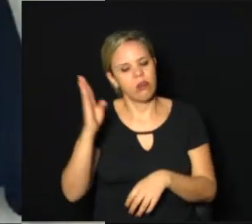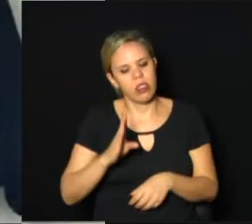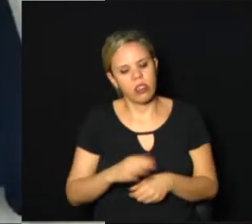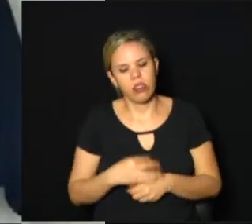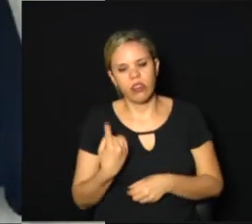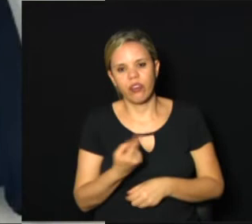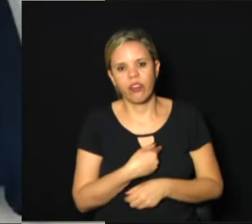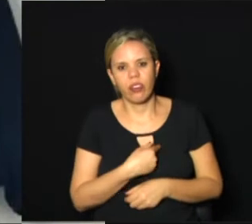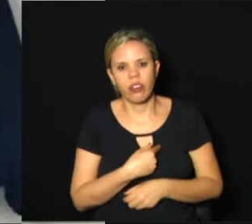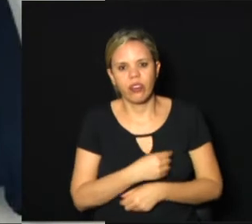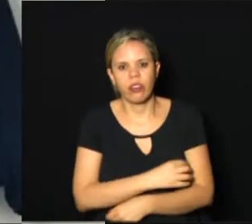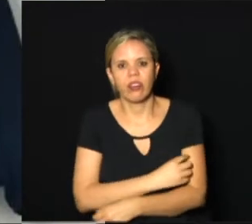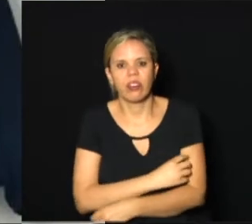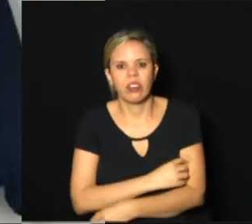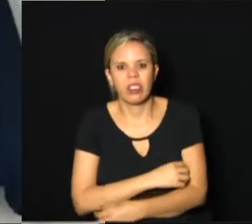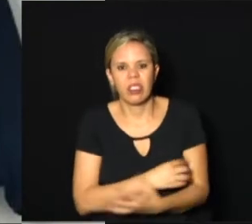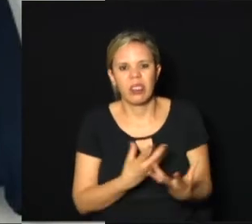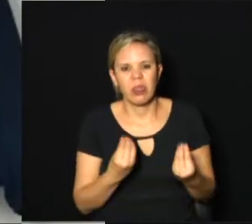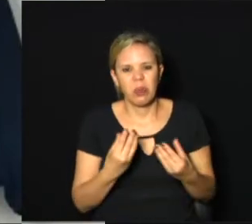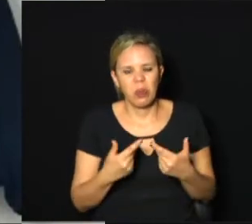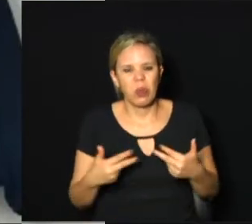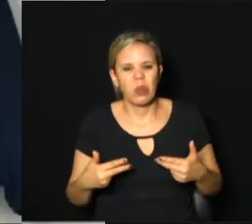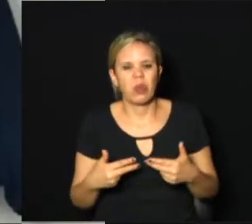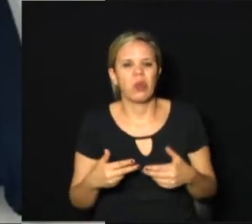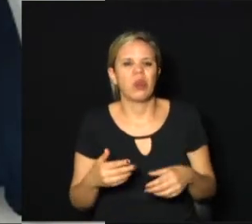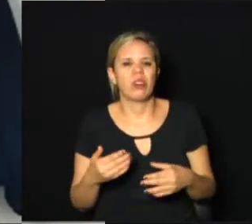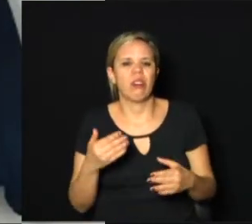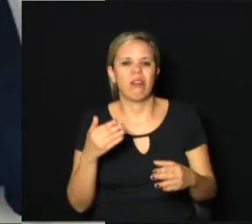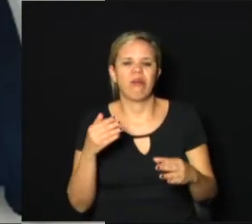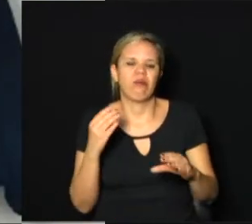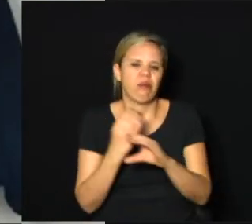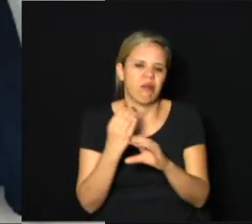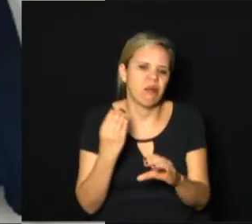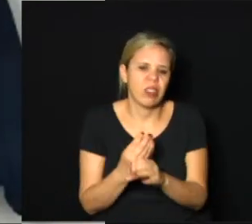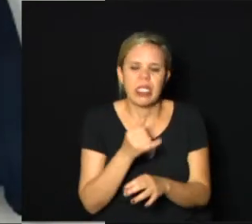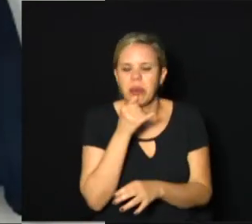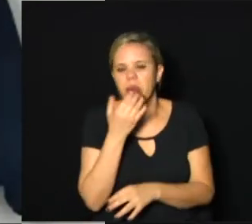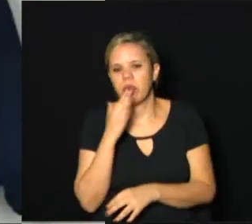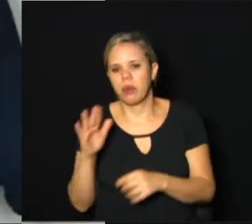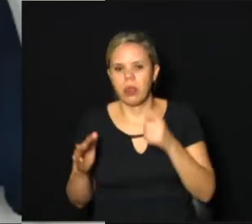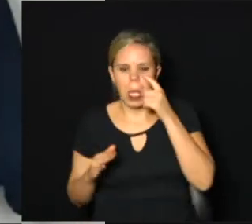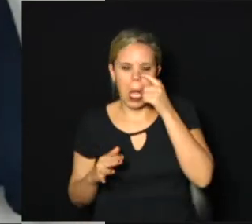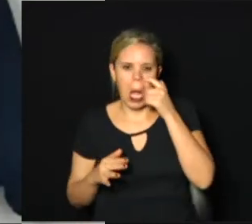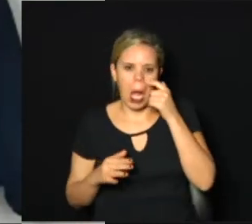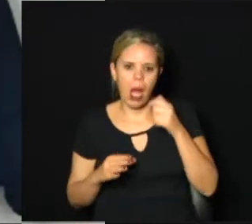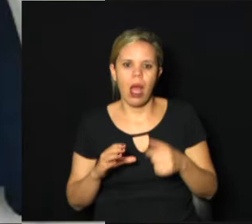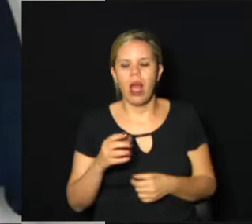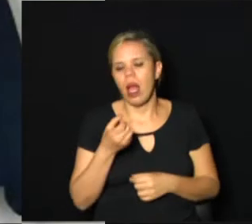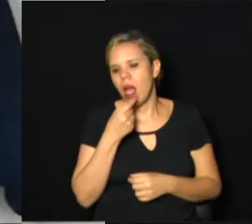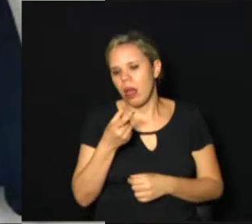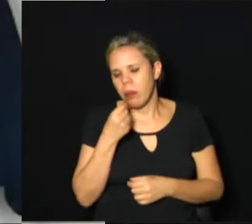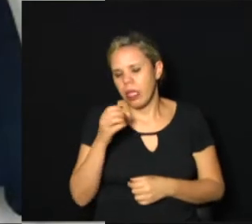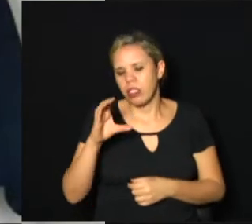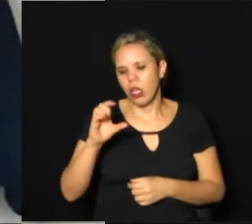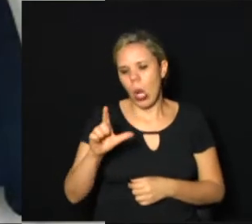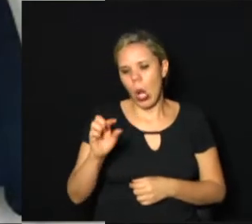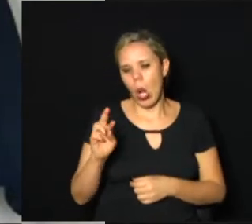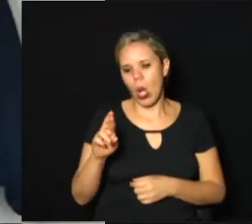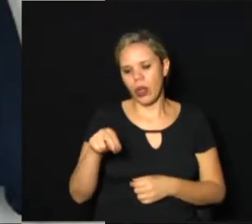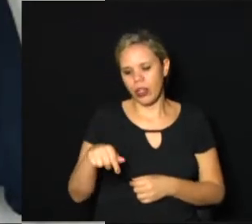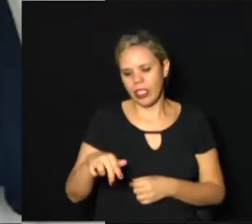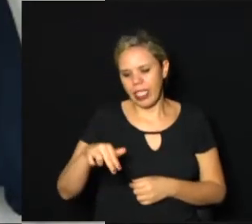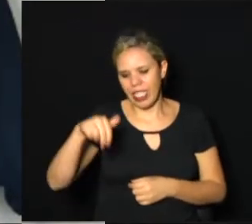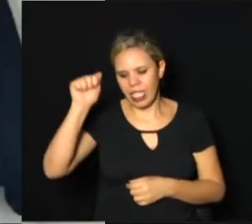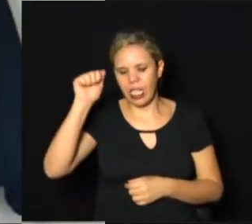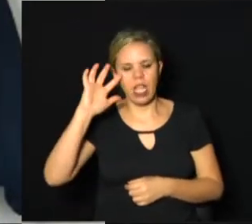a gente ficou com um monte de atravessamentos equivocados, por exemplo, a promessa de que a cloroquina iria resolver a vida das pessoas,